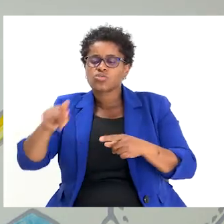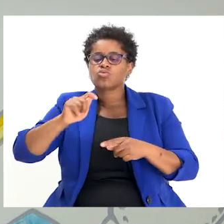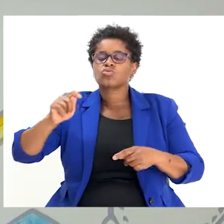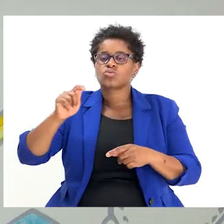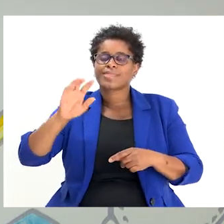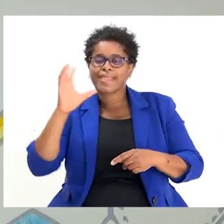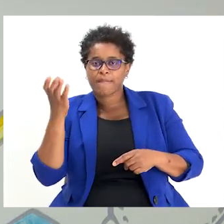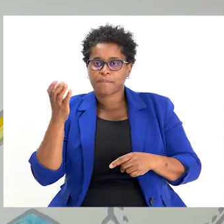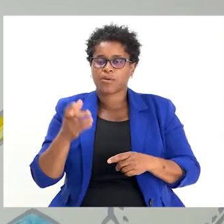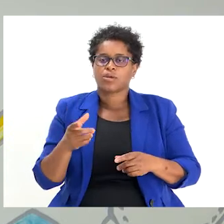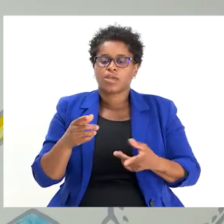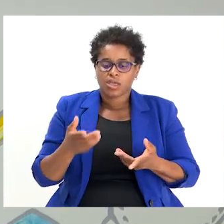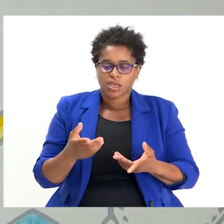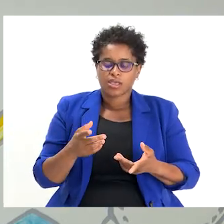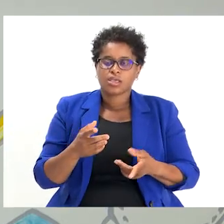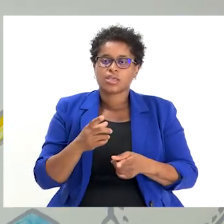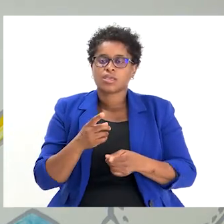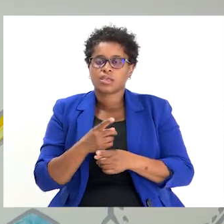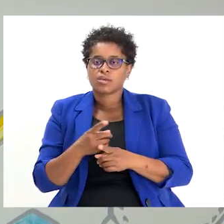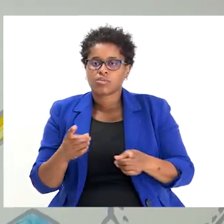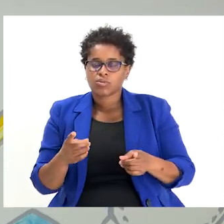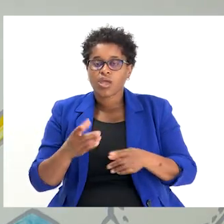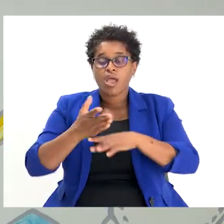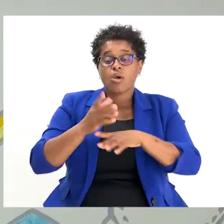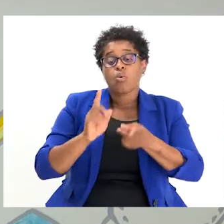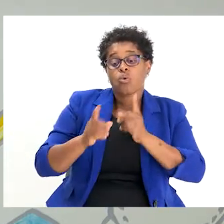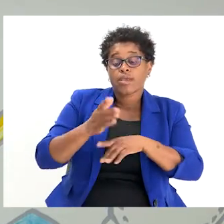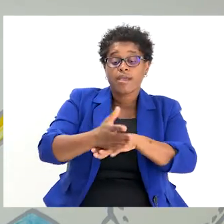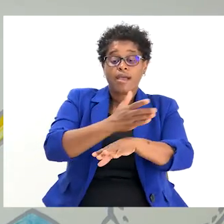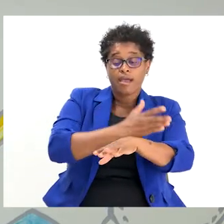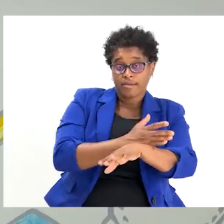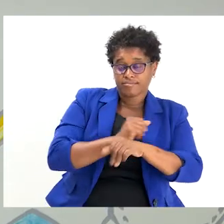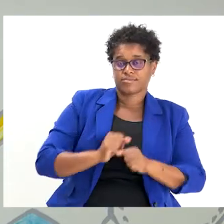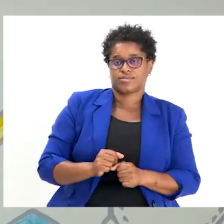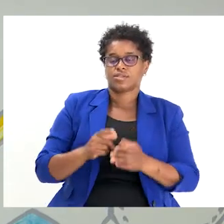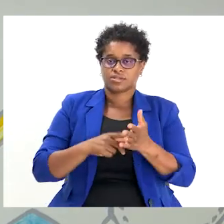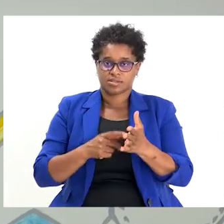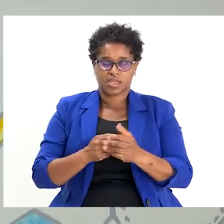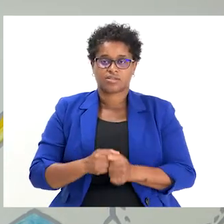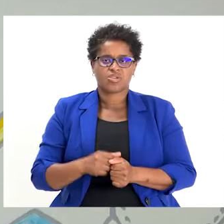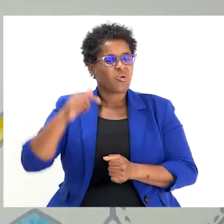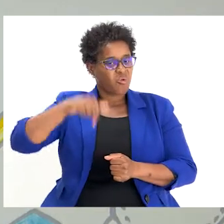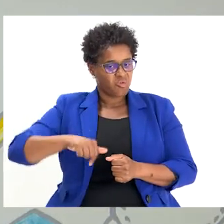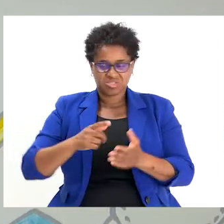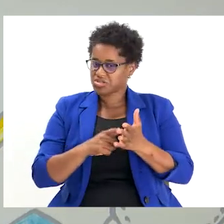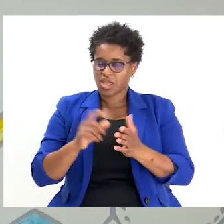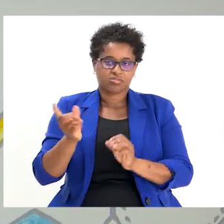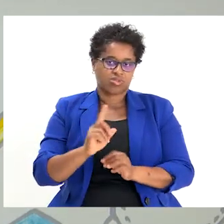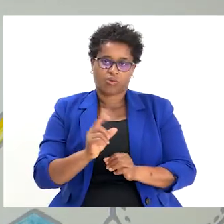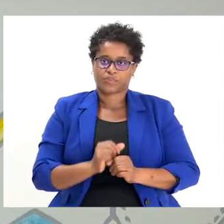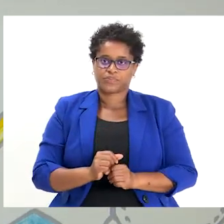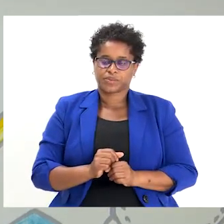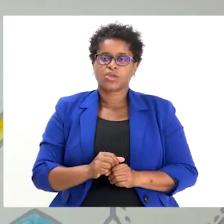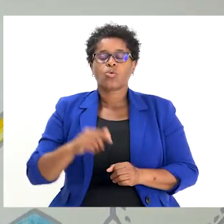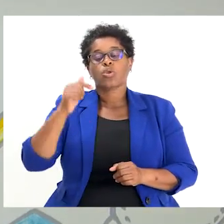que o que antes era necessidade, hoje já não é. E o